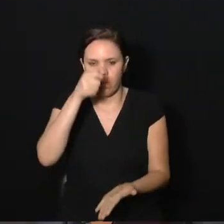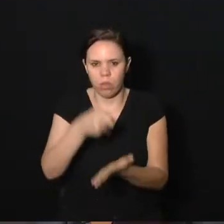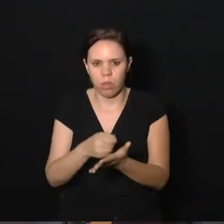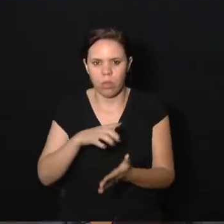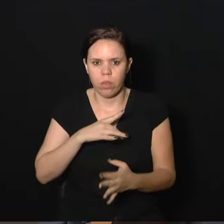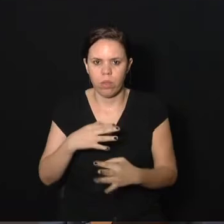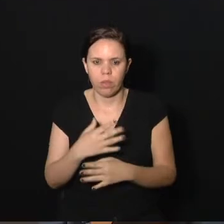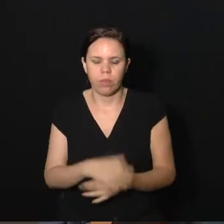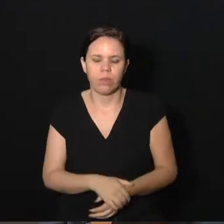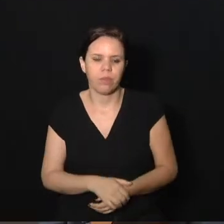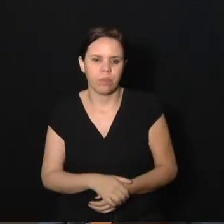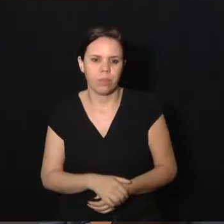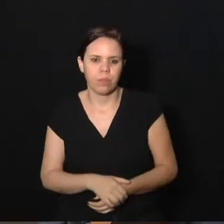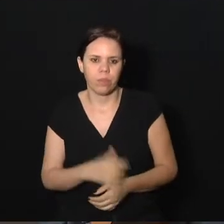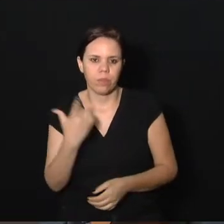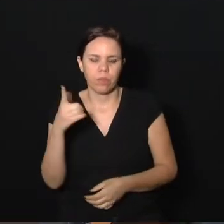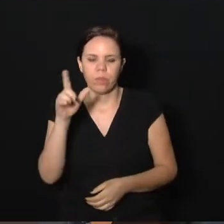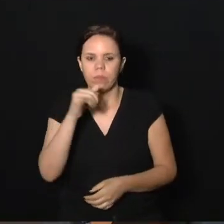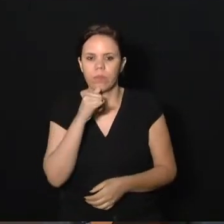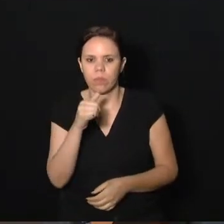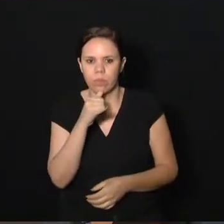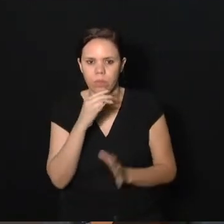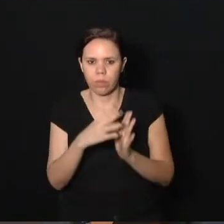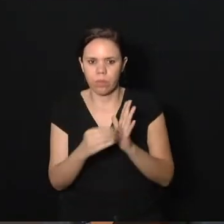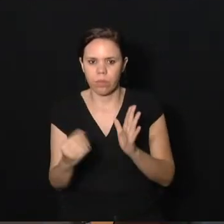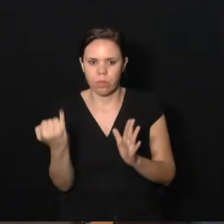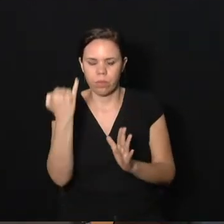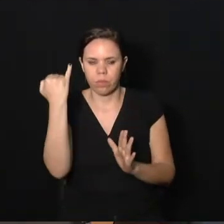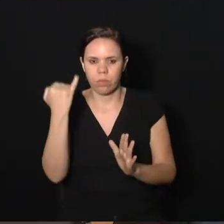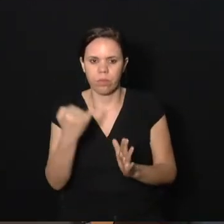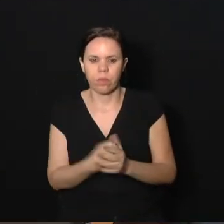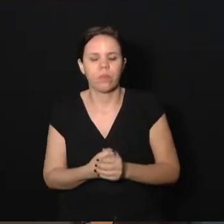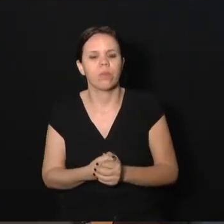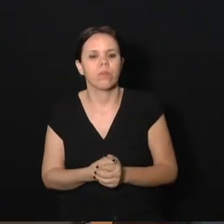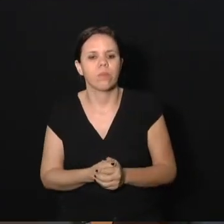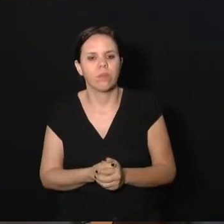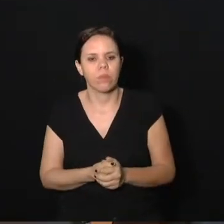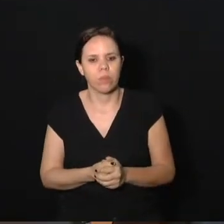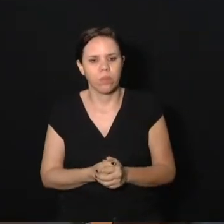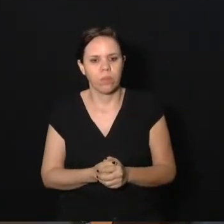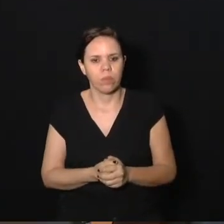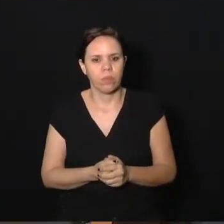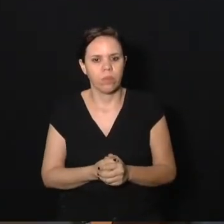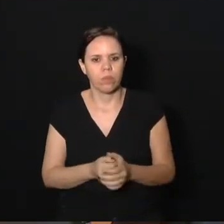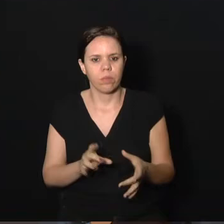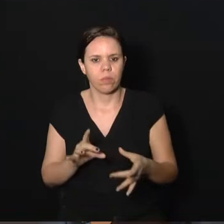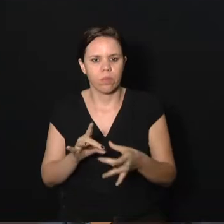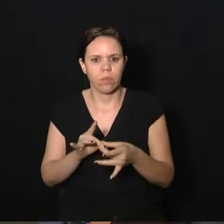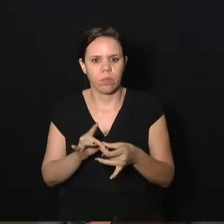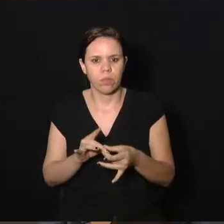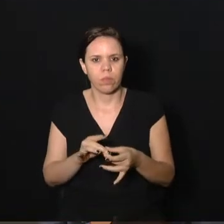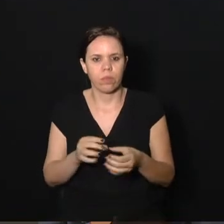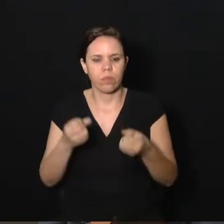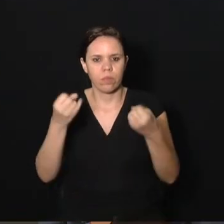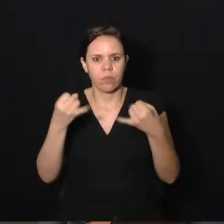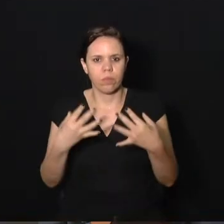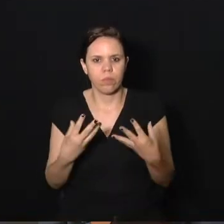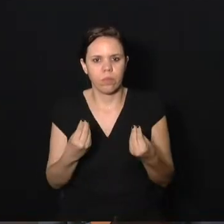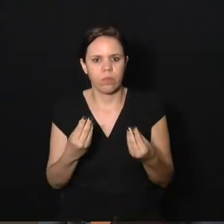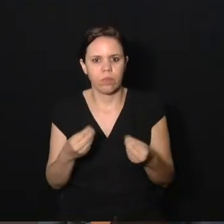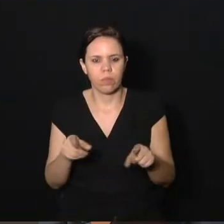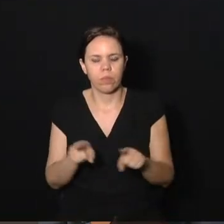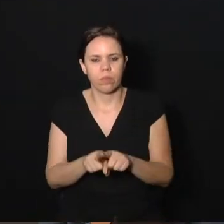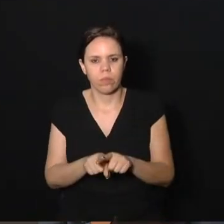cidade. Então, é um outro exemplo bem importante. Mas, assim, a questão do engajamento se fala muito. Cidade inteligente, a gente está falando